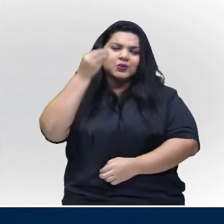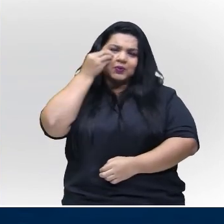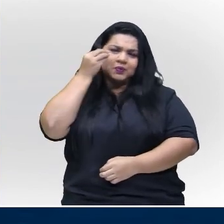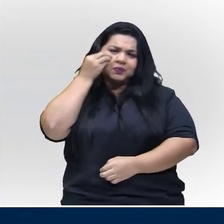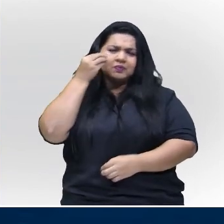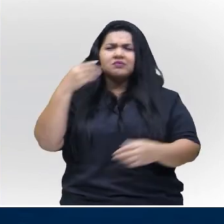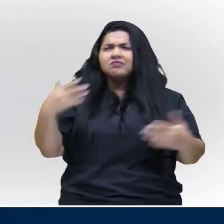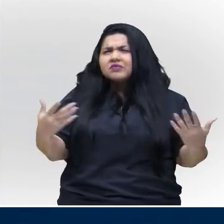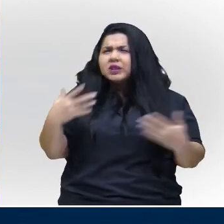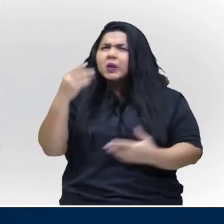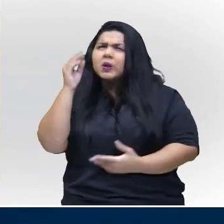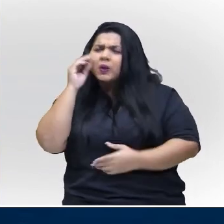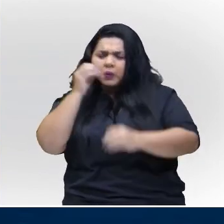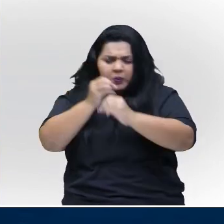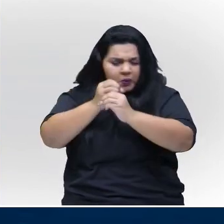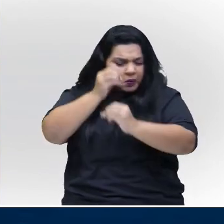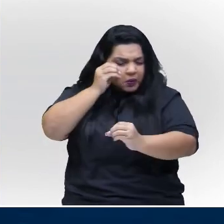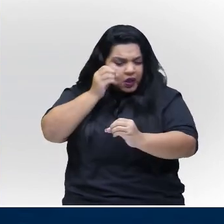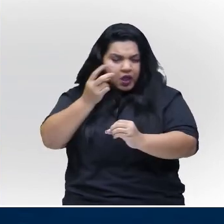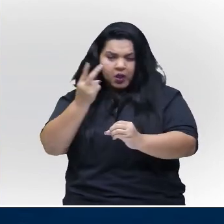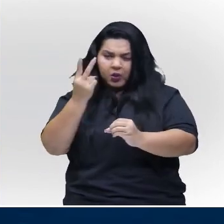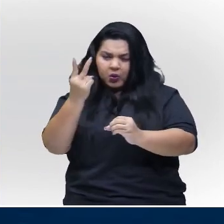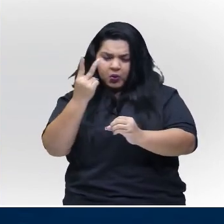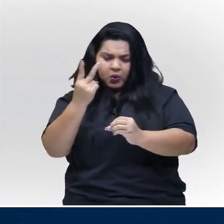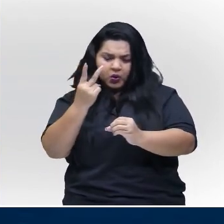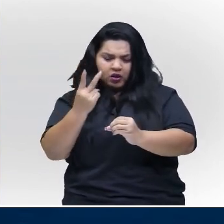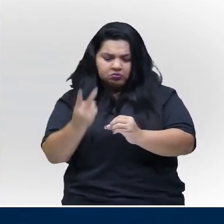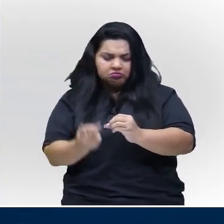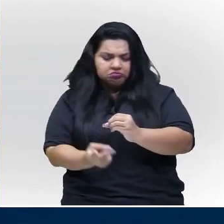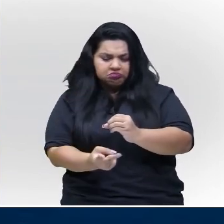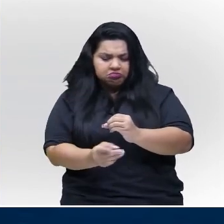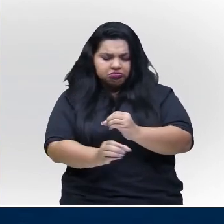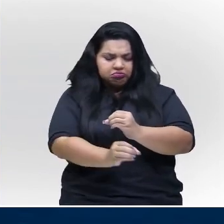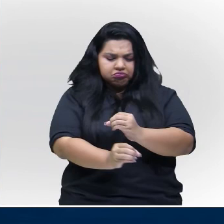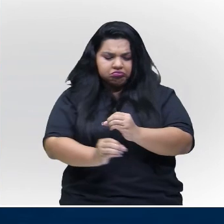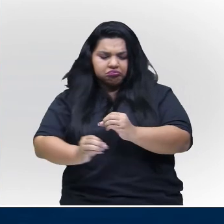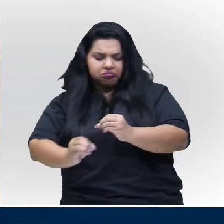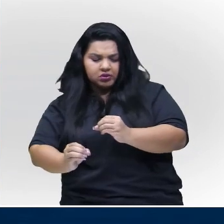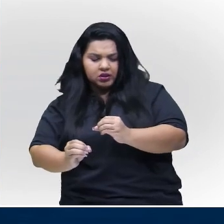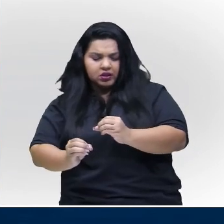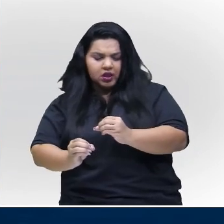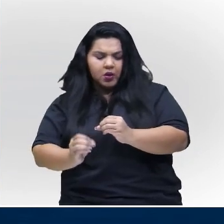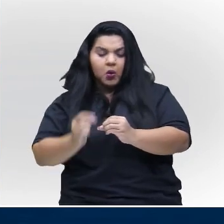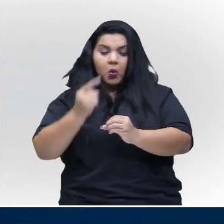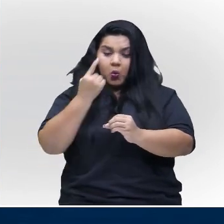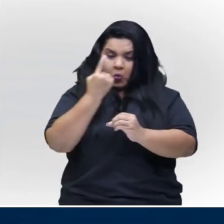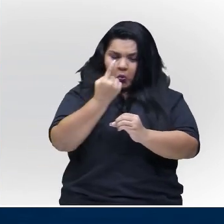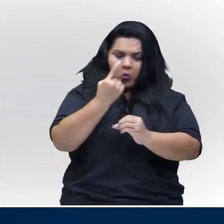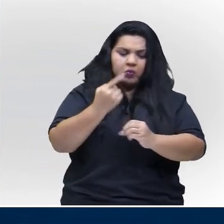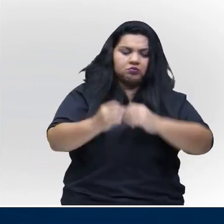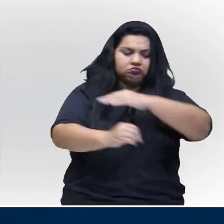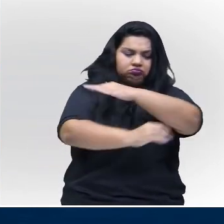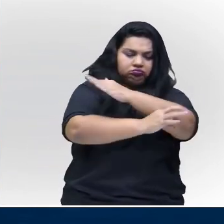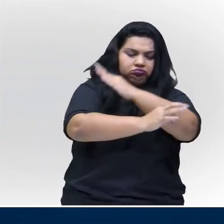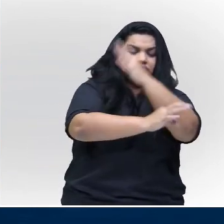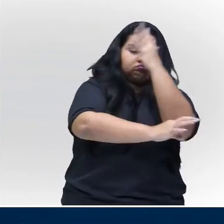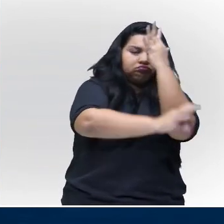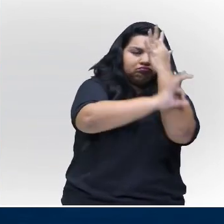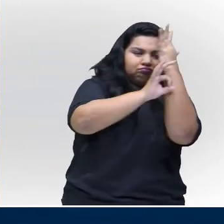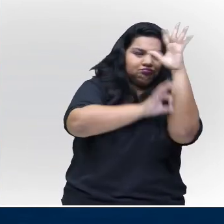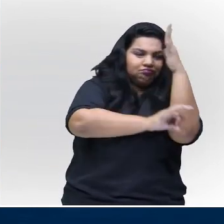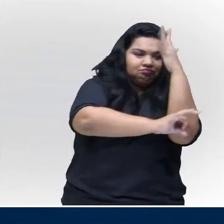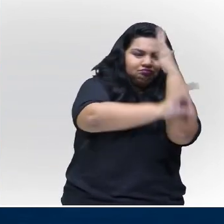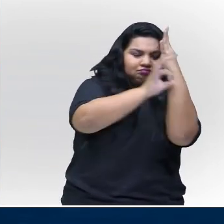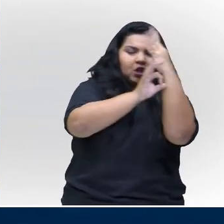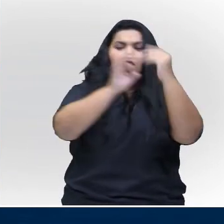lá no microscópio, você está vendo duas amostras ali, está vendo duas células, né? Uma é animal e outra é vegetal. Qual das duas